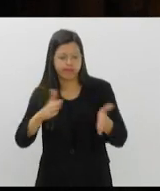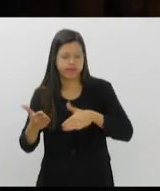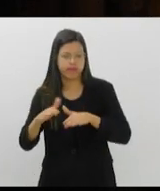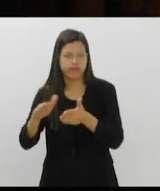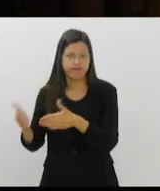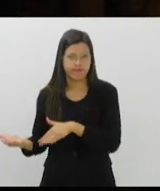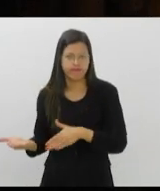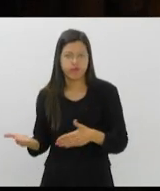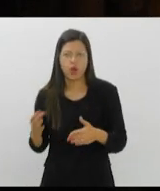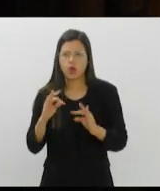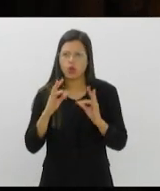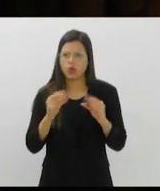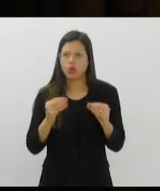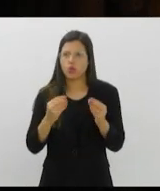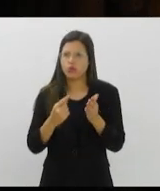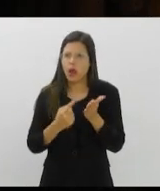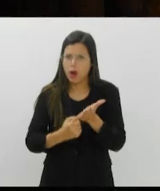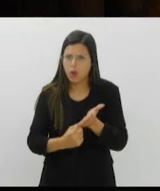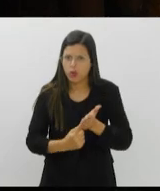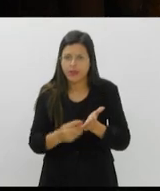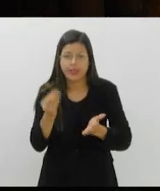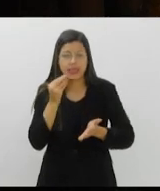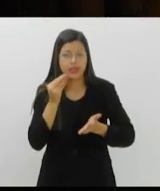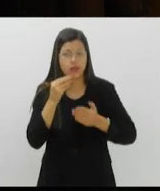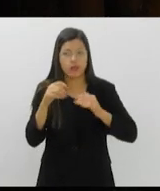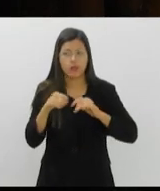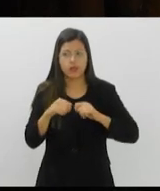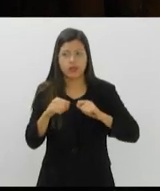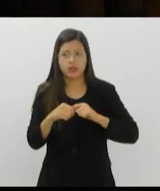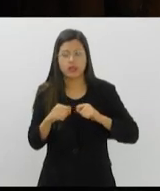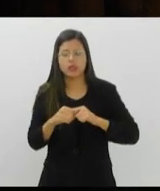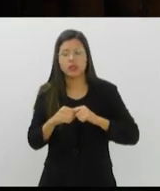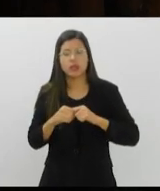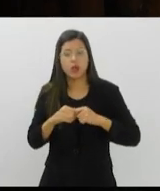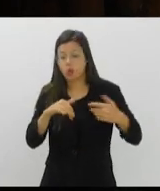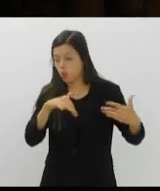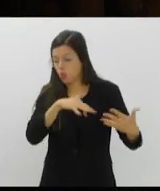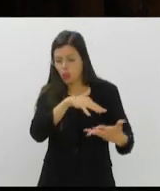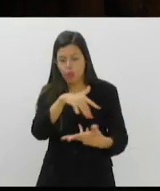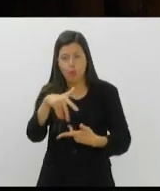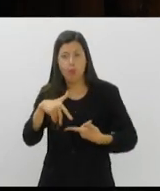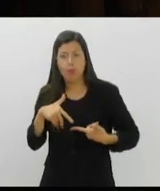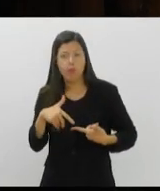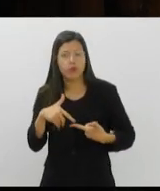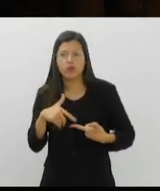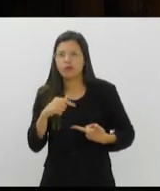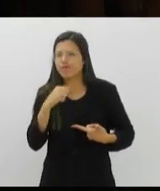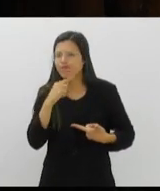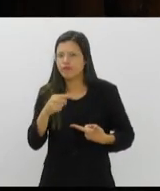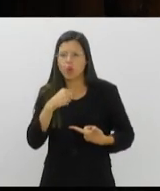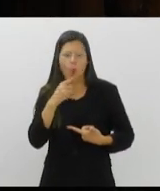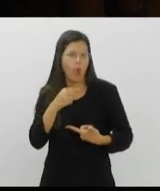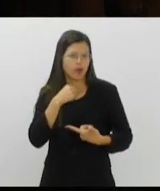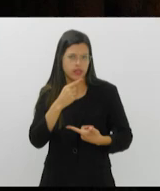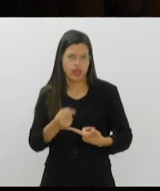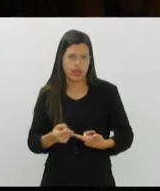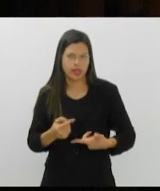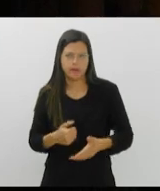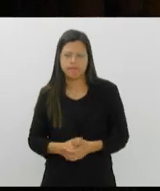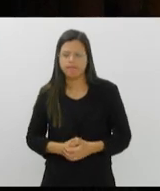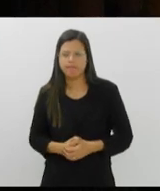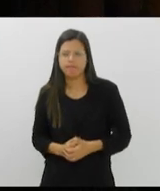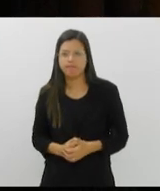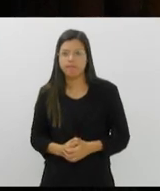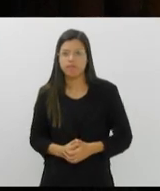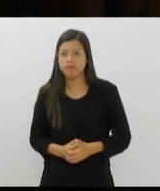Todos os acordos que têm se tentado fazer nos painéis internacionais têm fracassado e têm sido insuficientes.